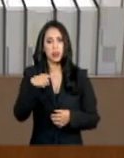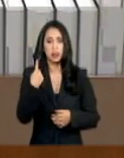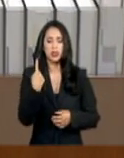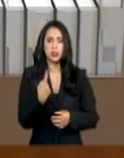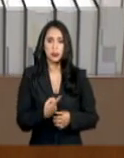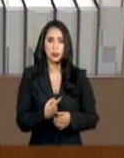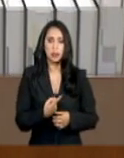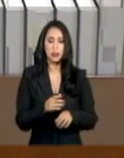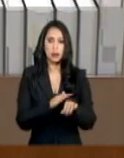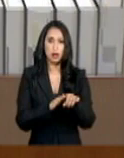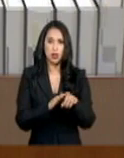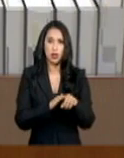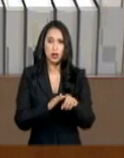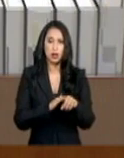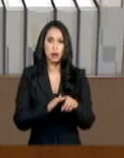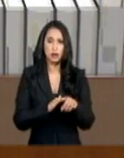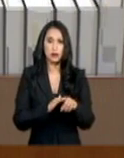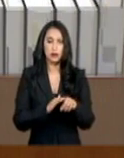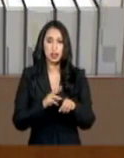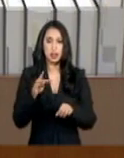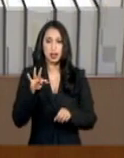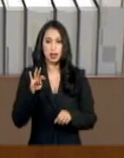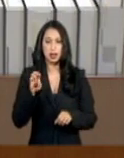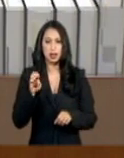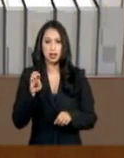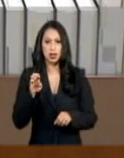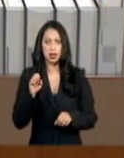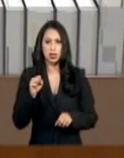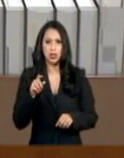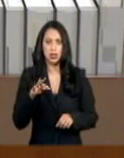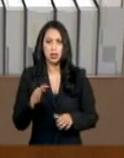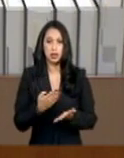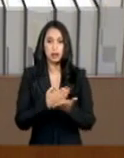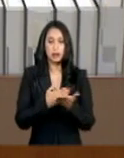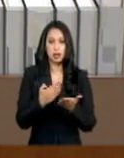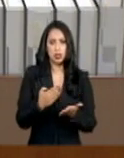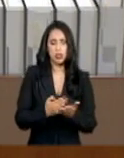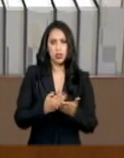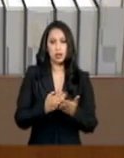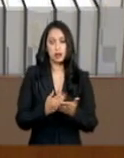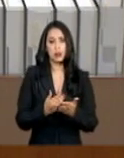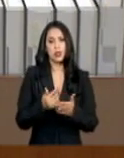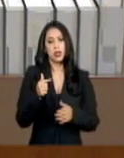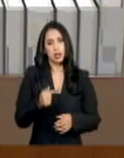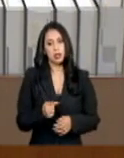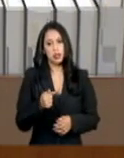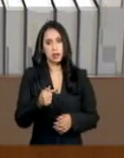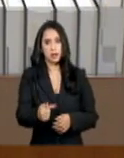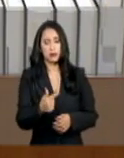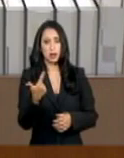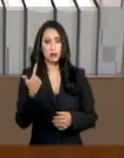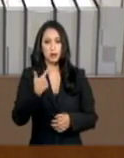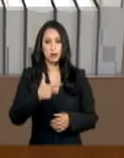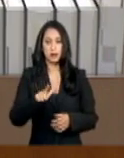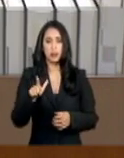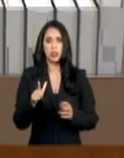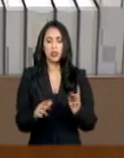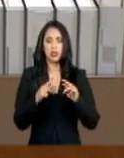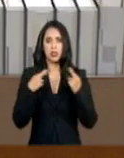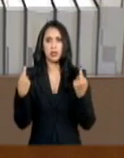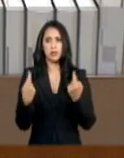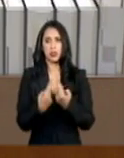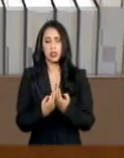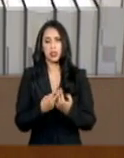conversar a respeito da tese e discutir o início da próxima sessão eu programo também que ficou revogada